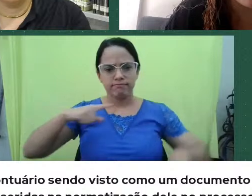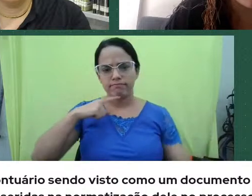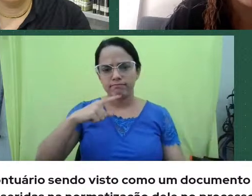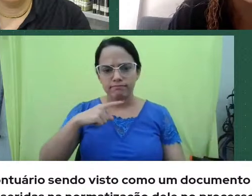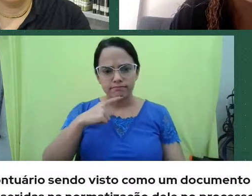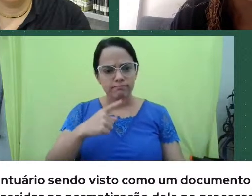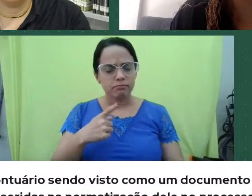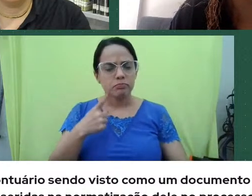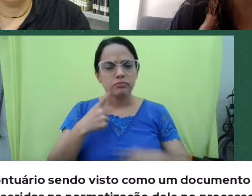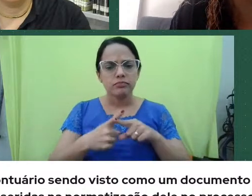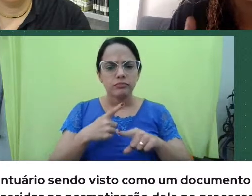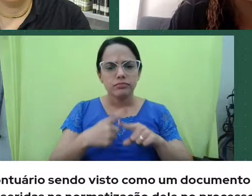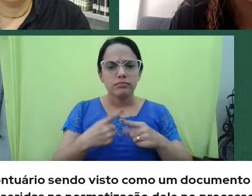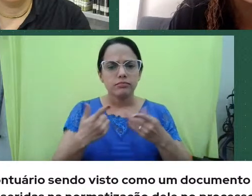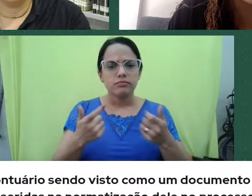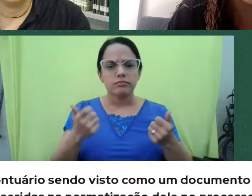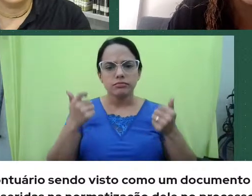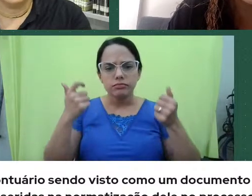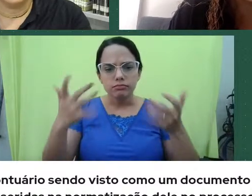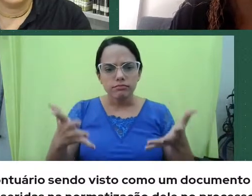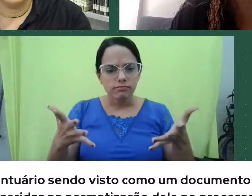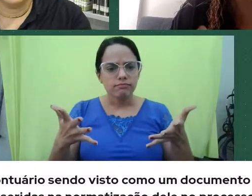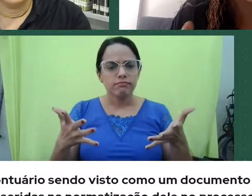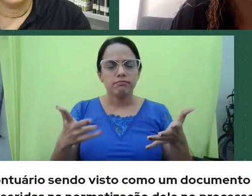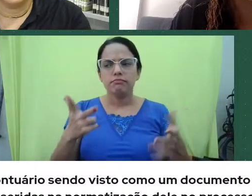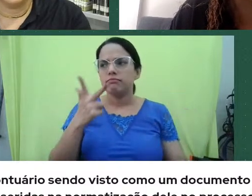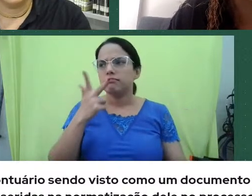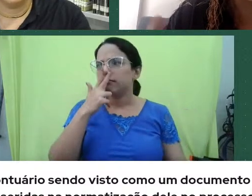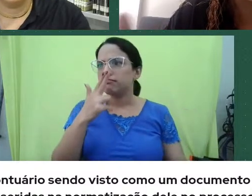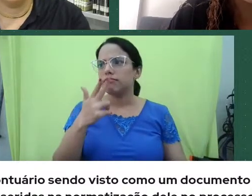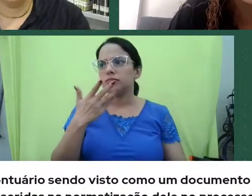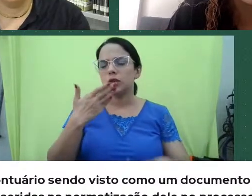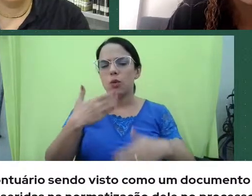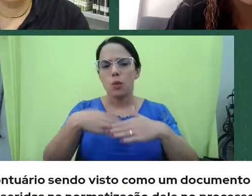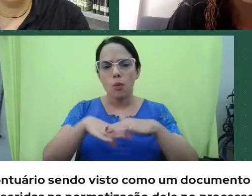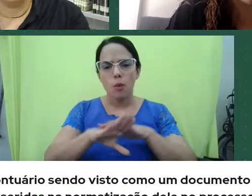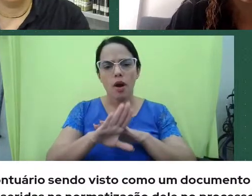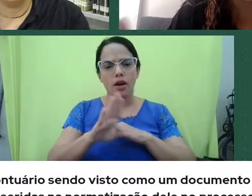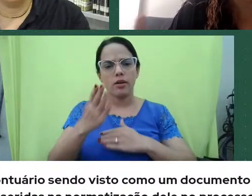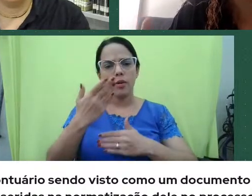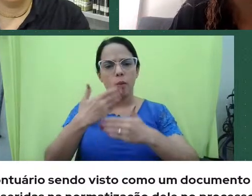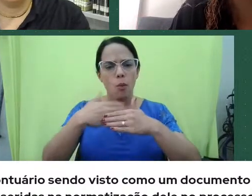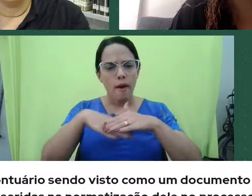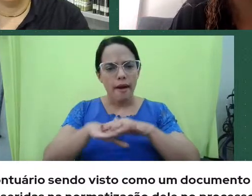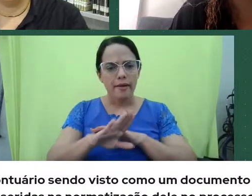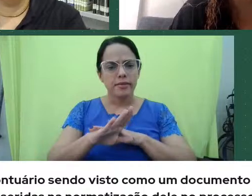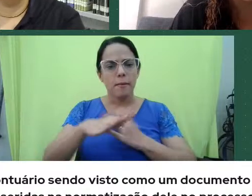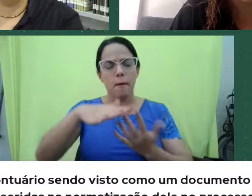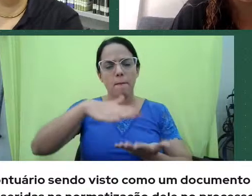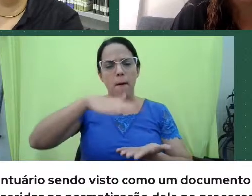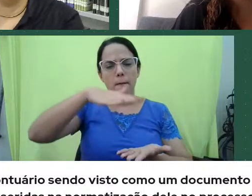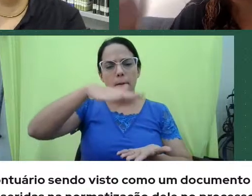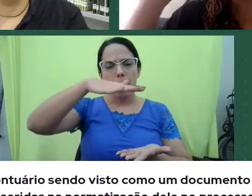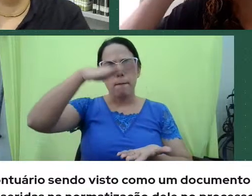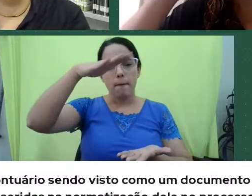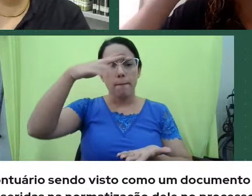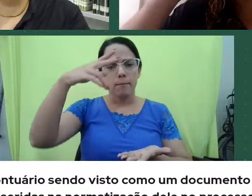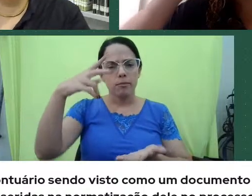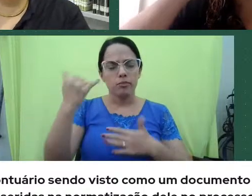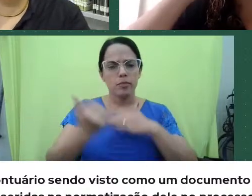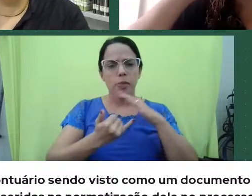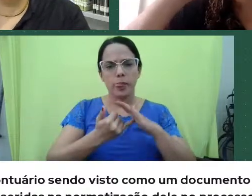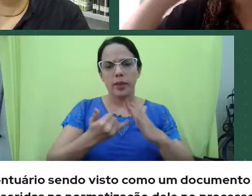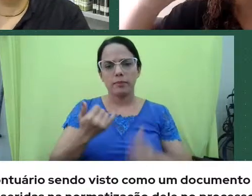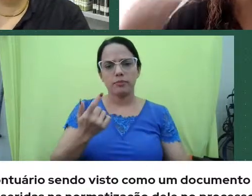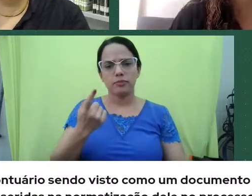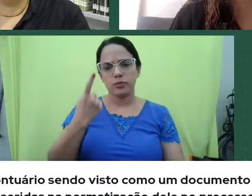E não consegue, por quê? Porque ele gasta muito tempo só guardando e entulhando os prontuários, porque as instituições não lembram que